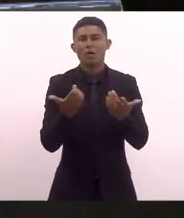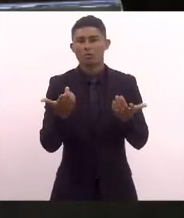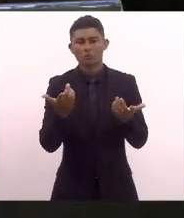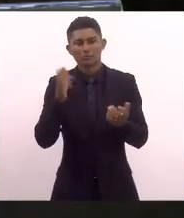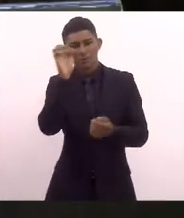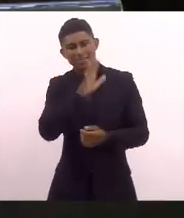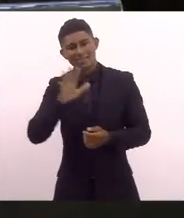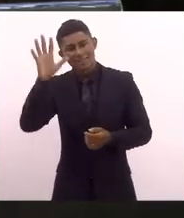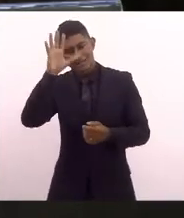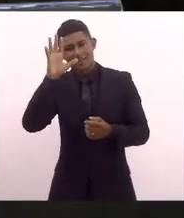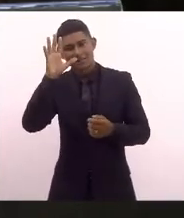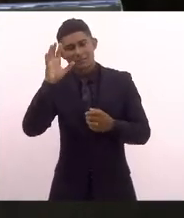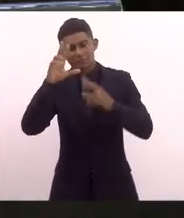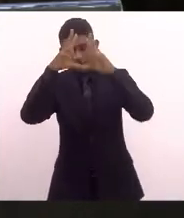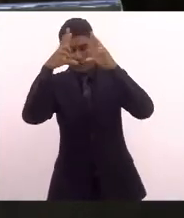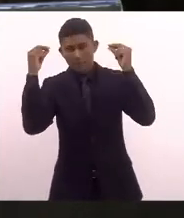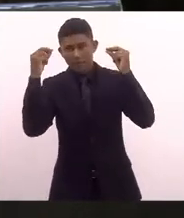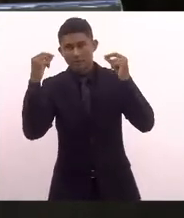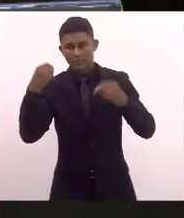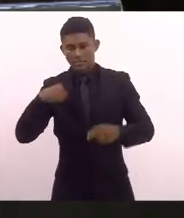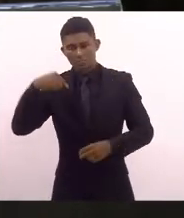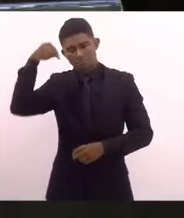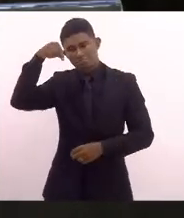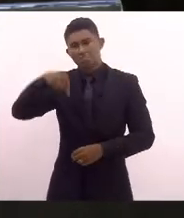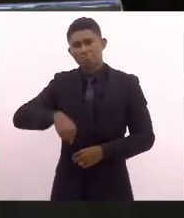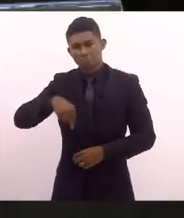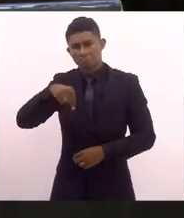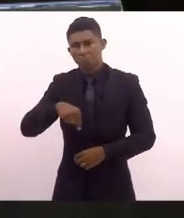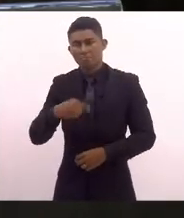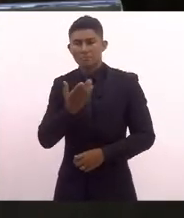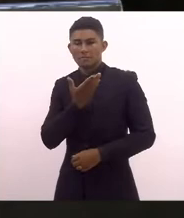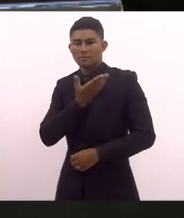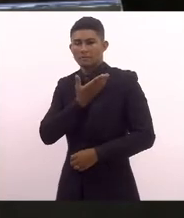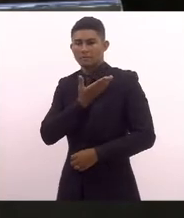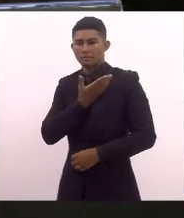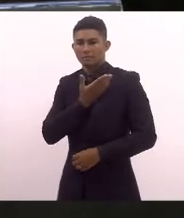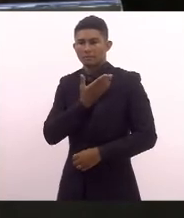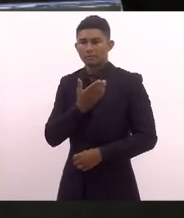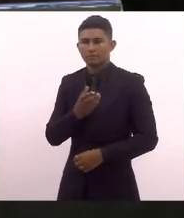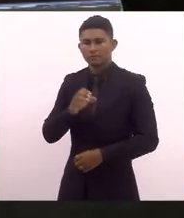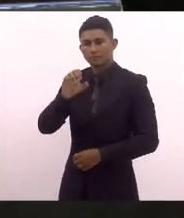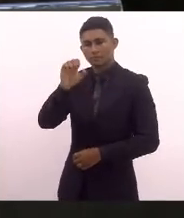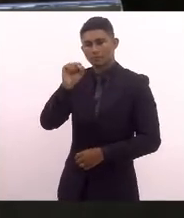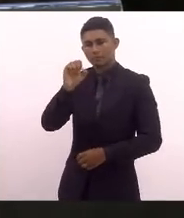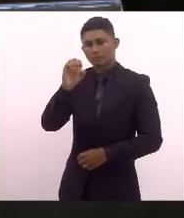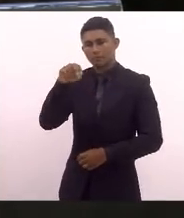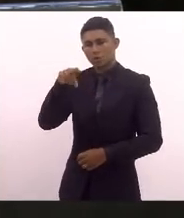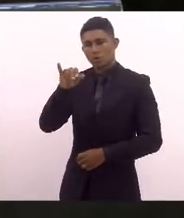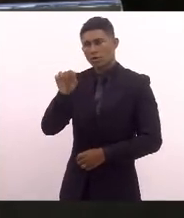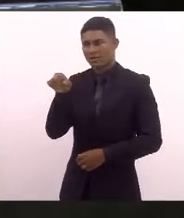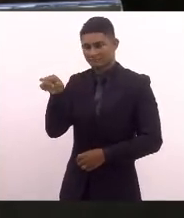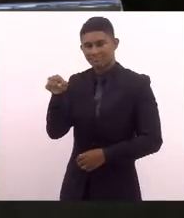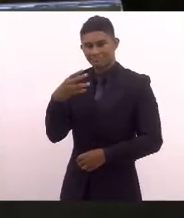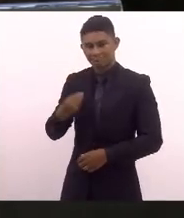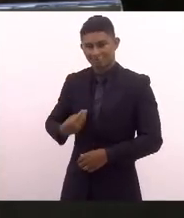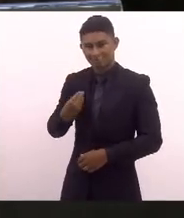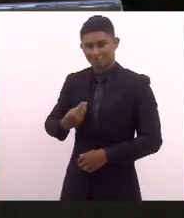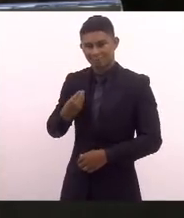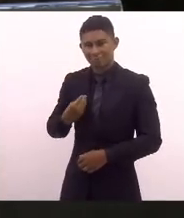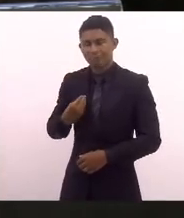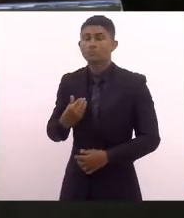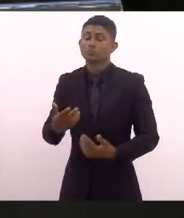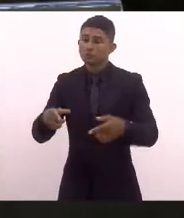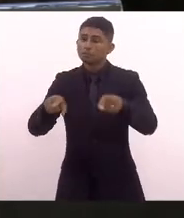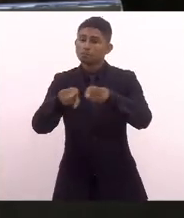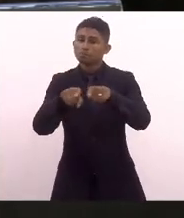Enfermagem Nacionalmente, no qual estou aqui com a minha colega Sônia Acioli, mas e